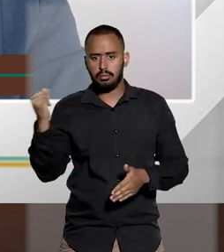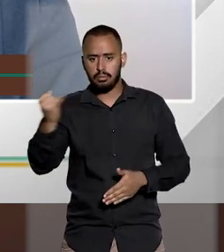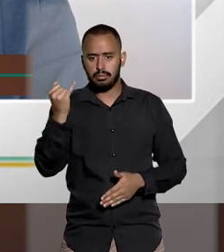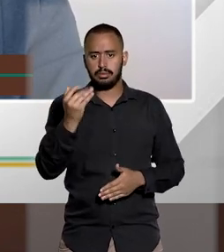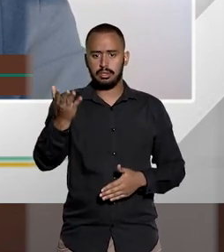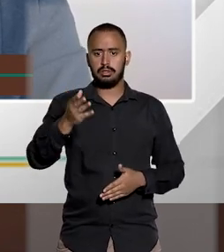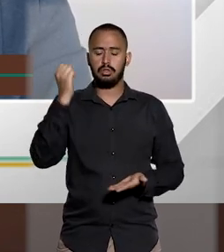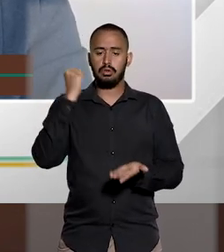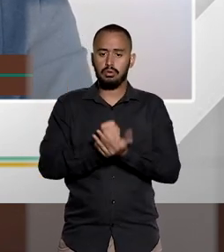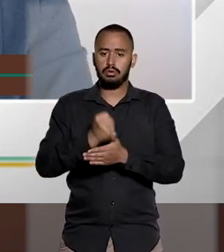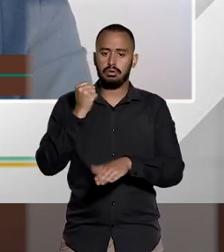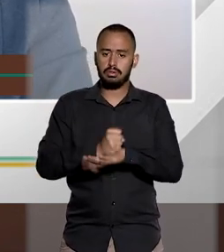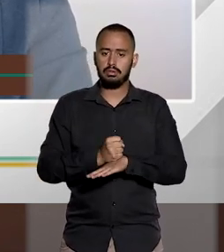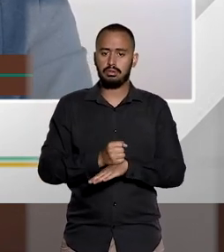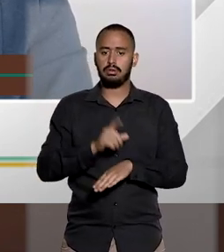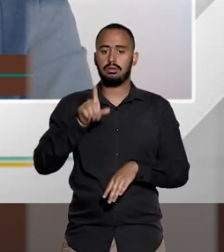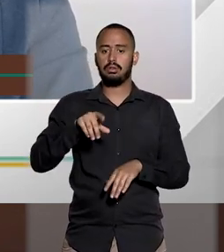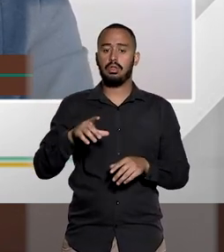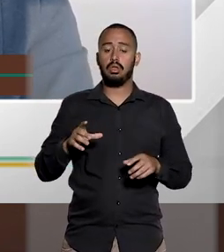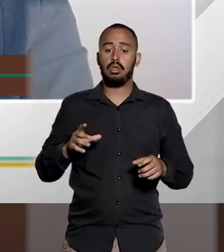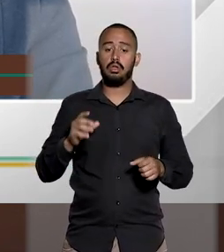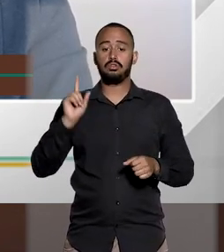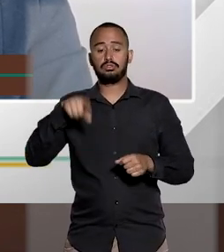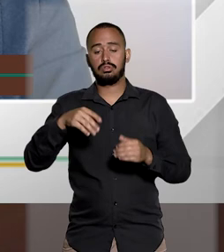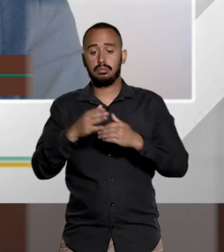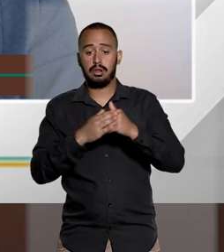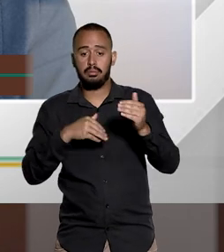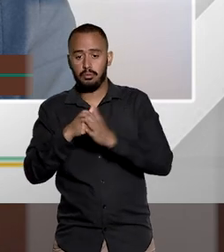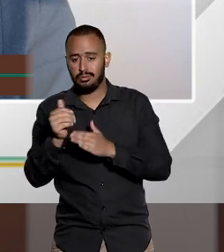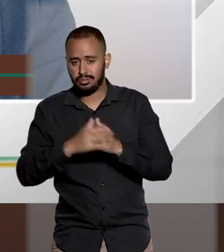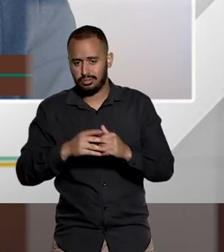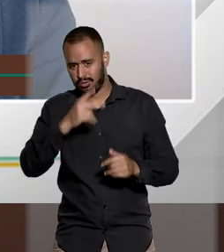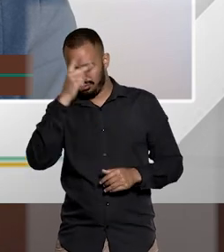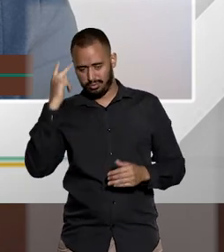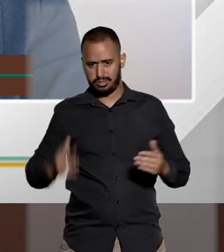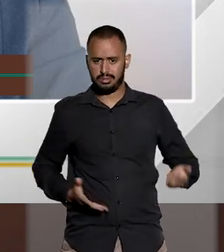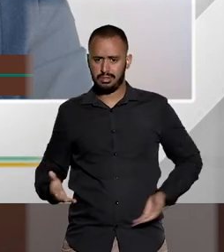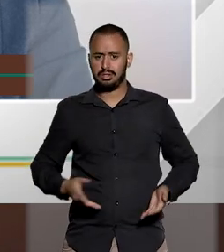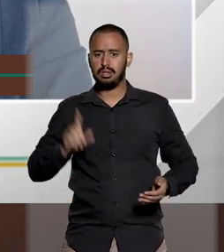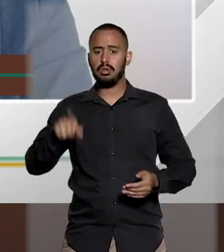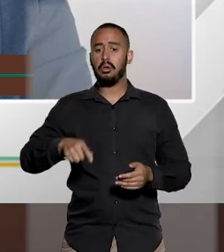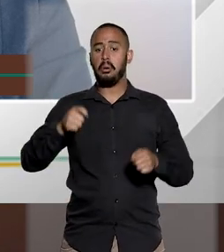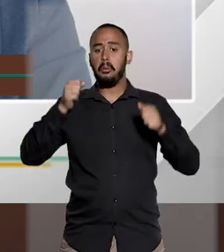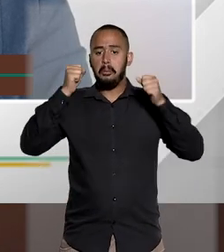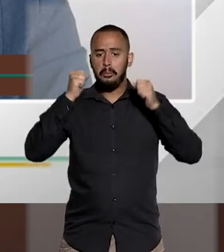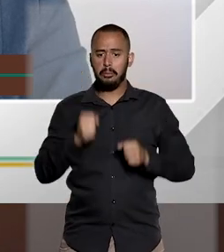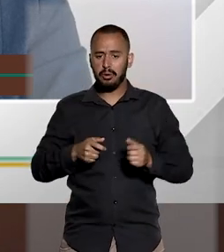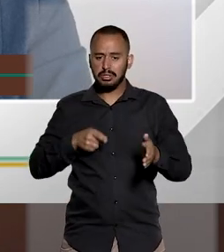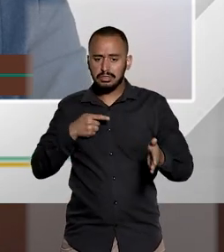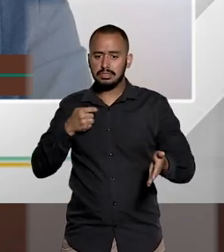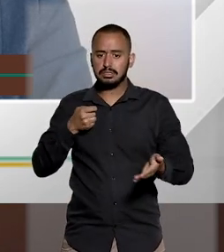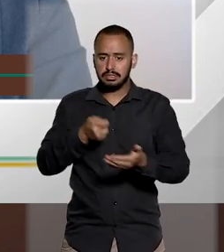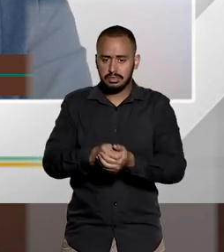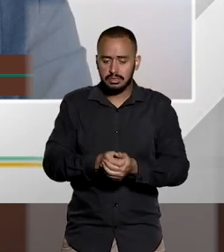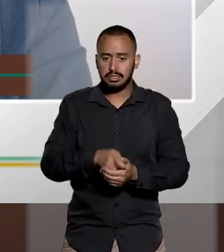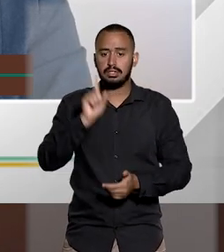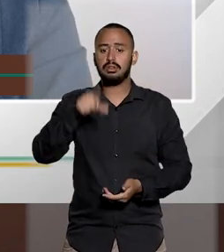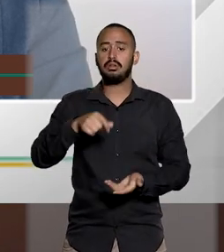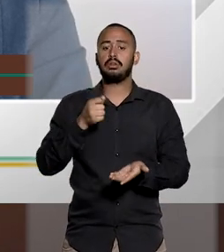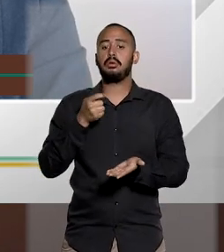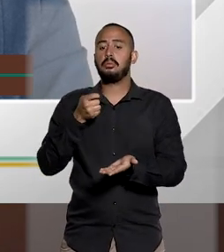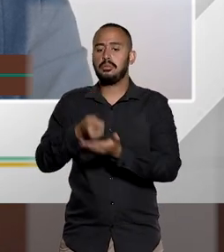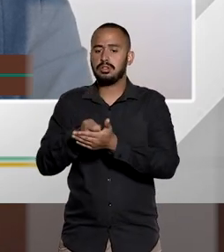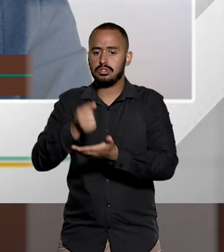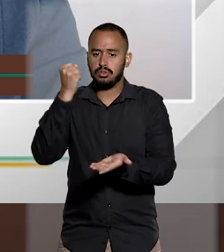em contratos de dedicação exclusiva de mão de obra, em que a administração pode exigir, deve exigir do